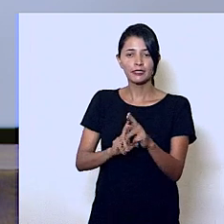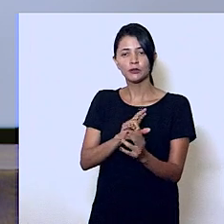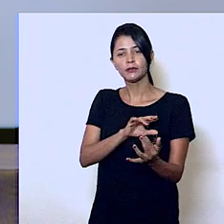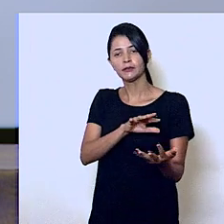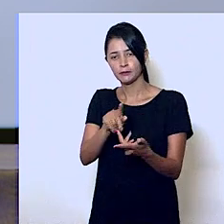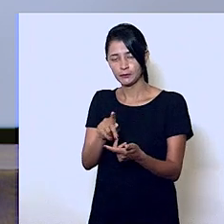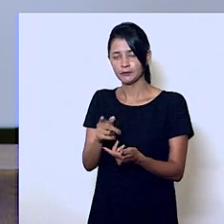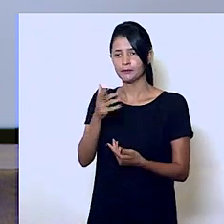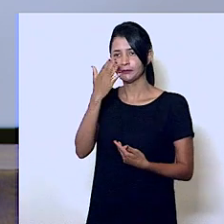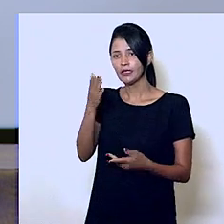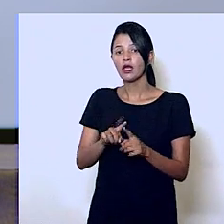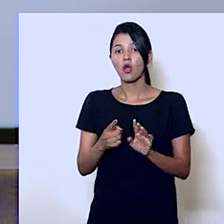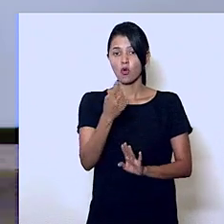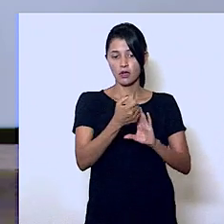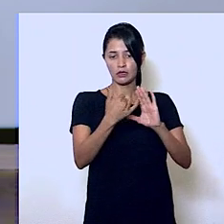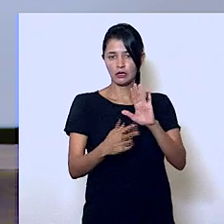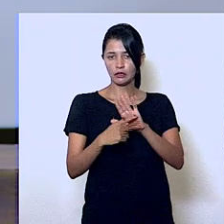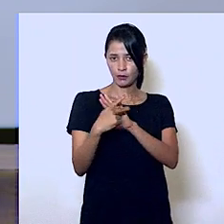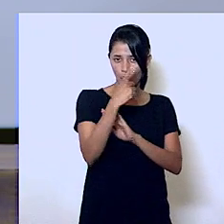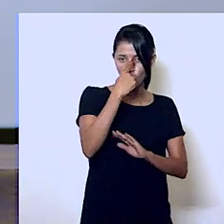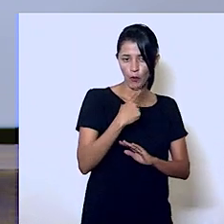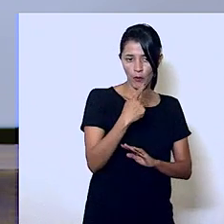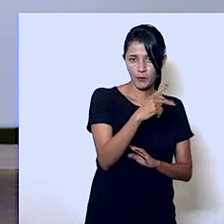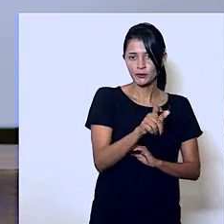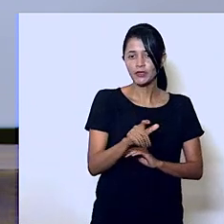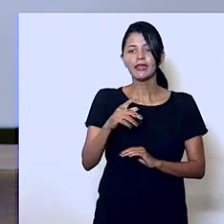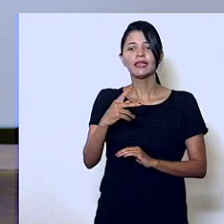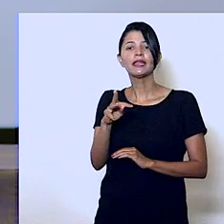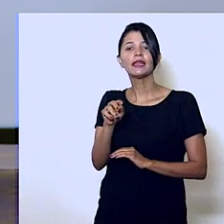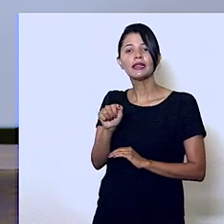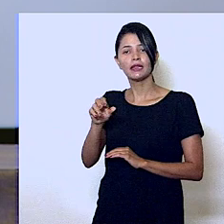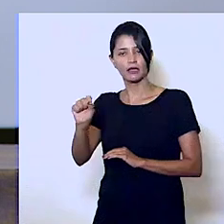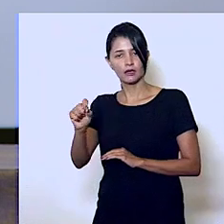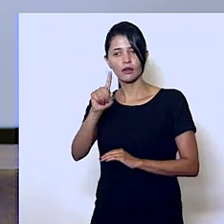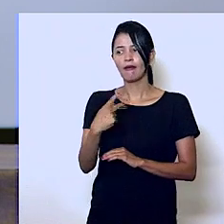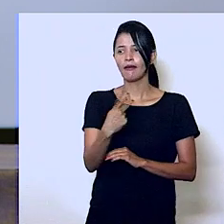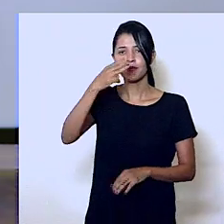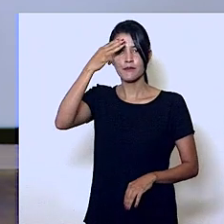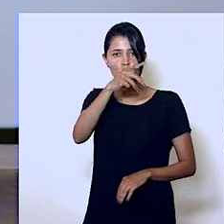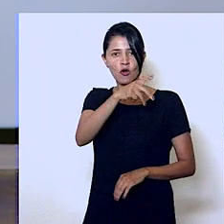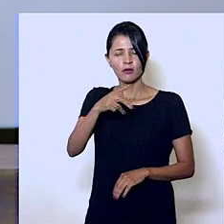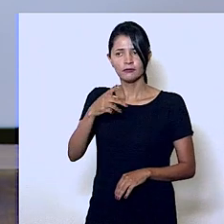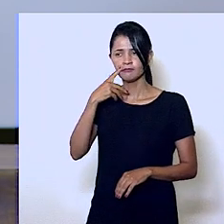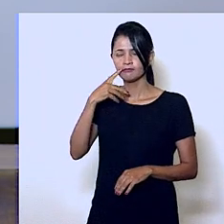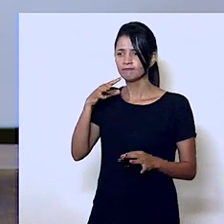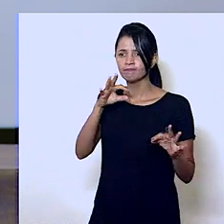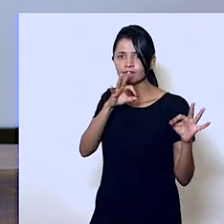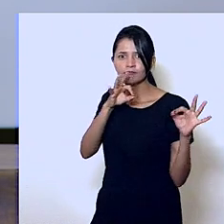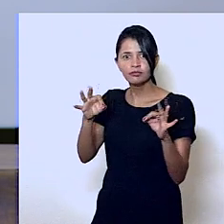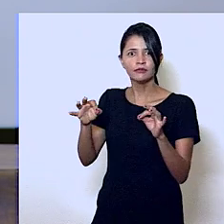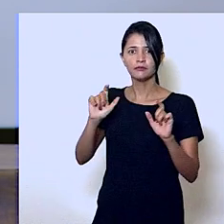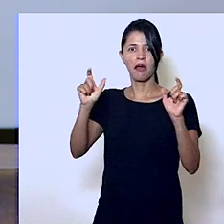personalidade do embaixador Paulo Tarso era a sua prodigiosa memória e lucidez, que ele manteve até o último dia de sua vida. Eu,